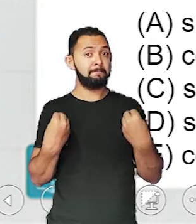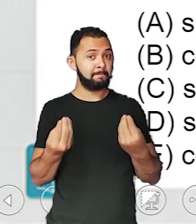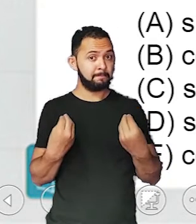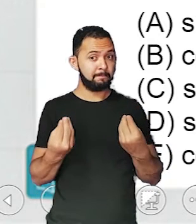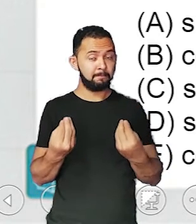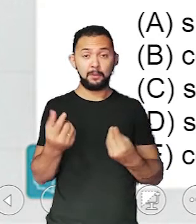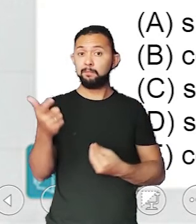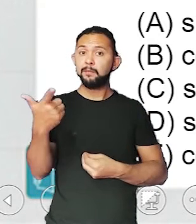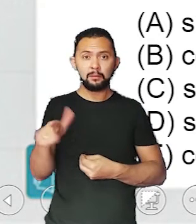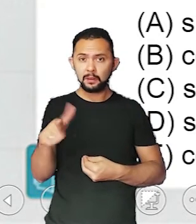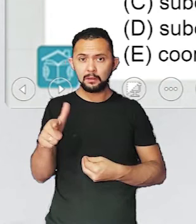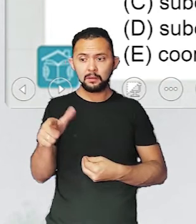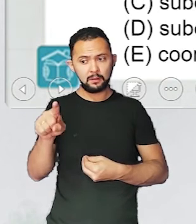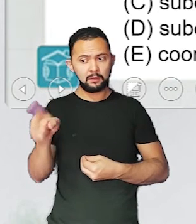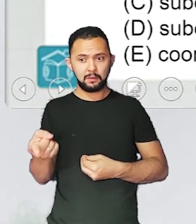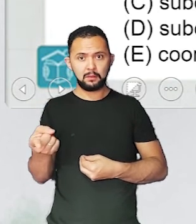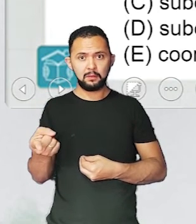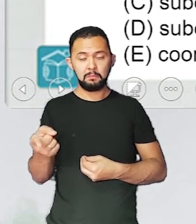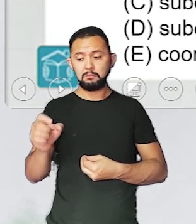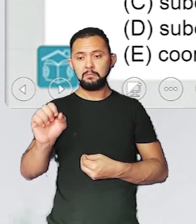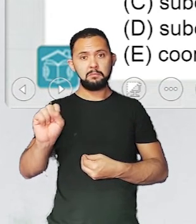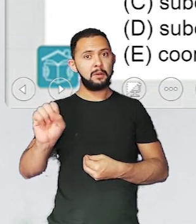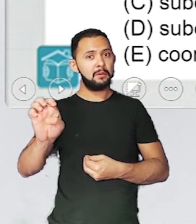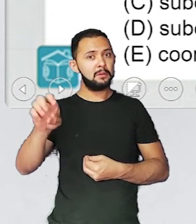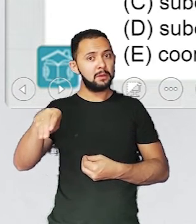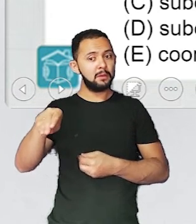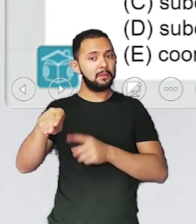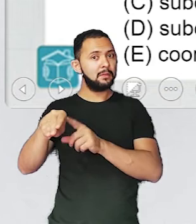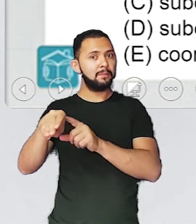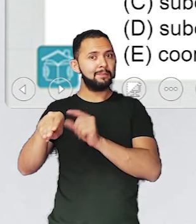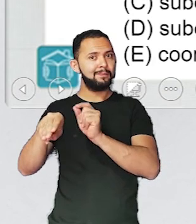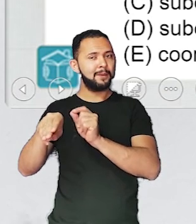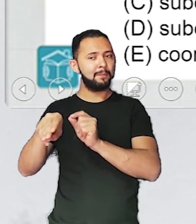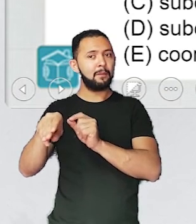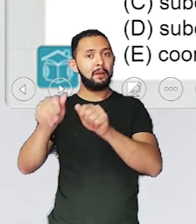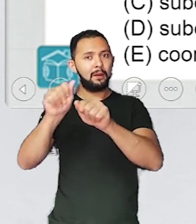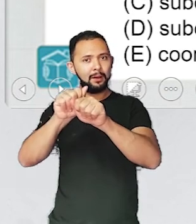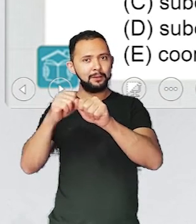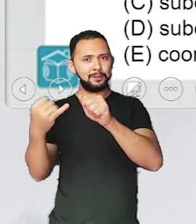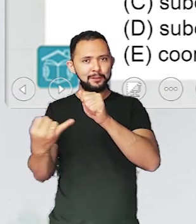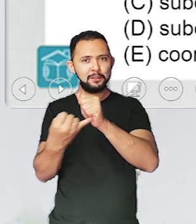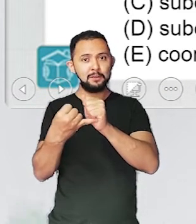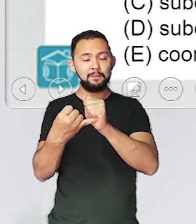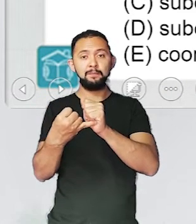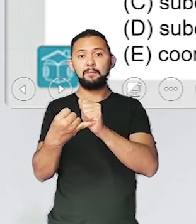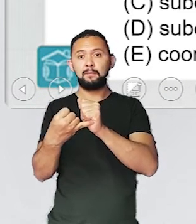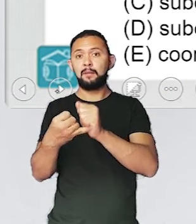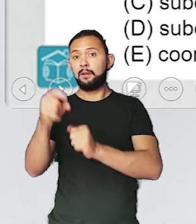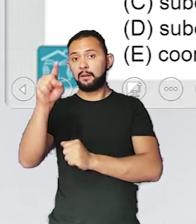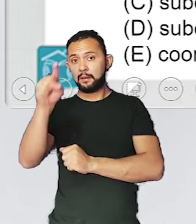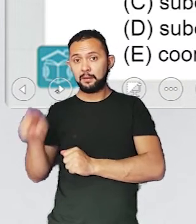tem vírgula, gente. Se não tem vírgula, sem vírgula, né, é restritivo. Então, a gente vai ficar com essa daqui, ó, letra A. É o nosso